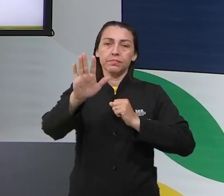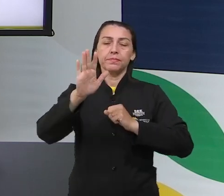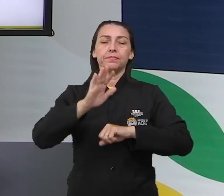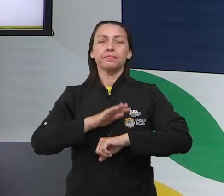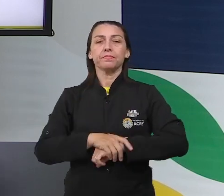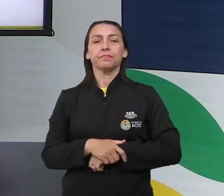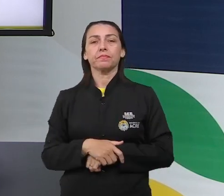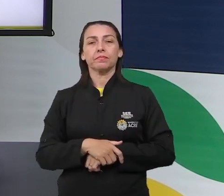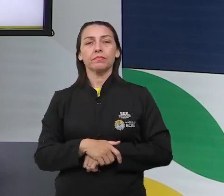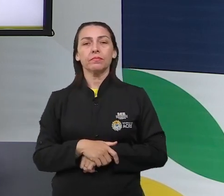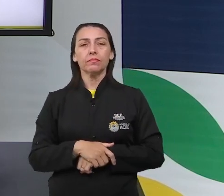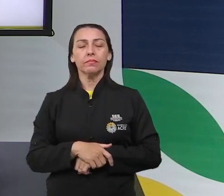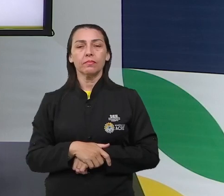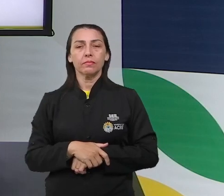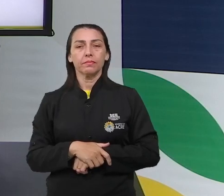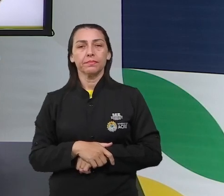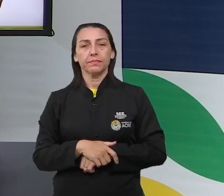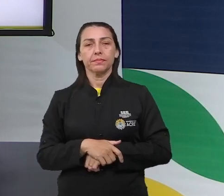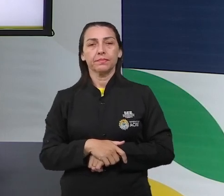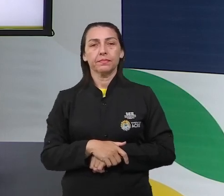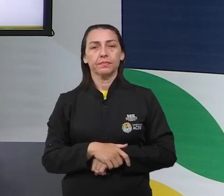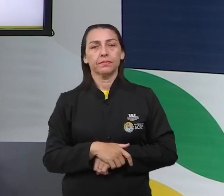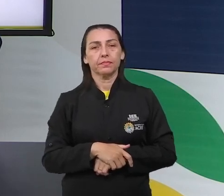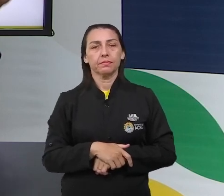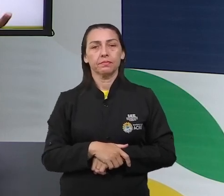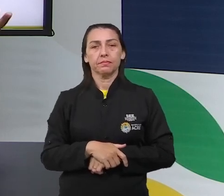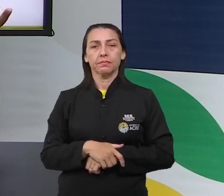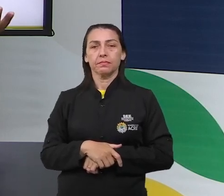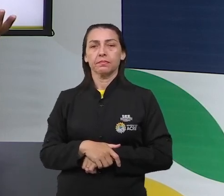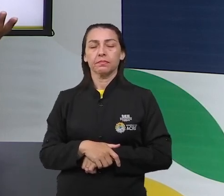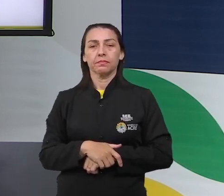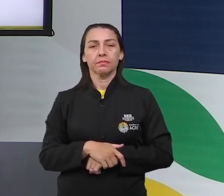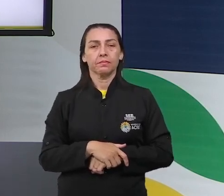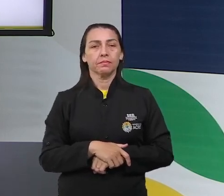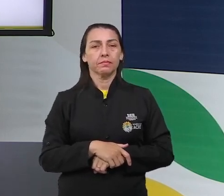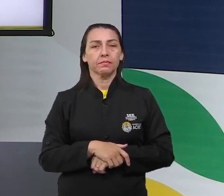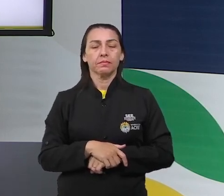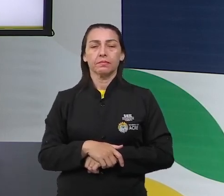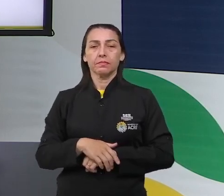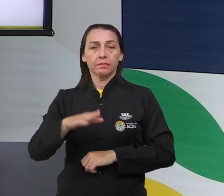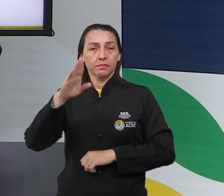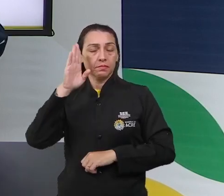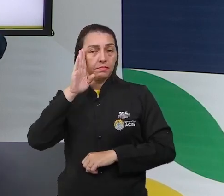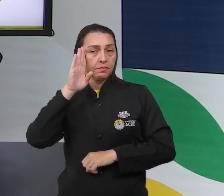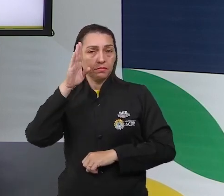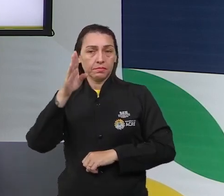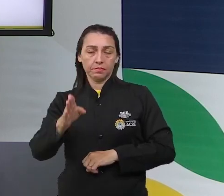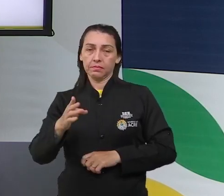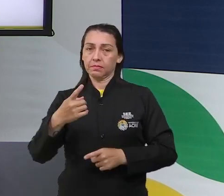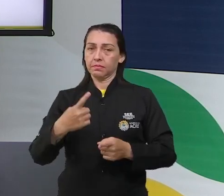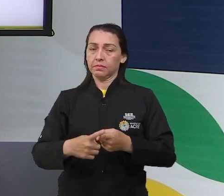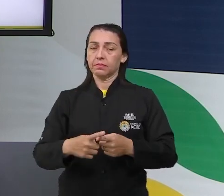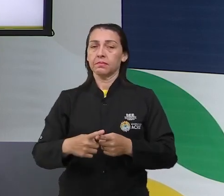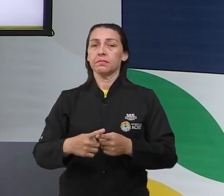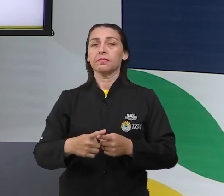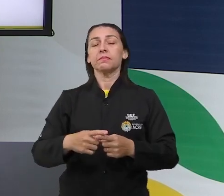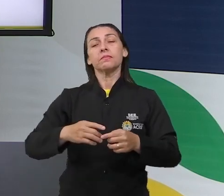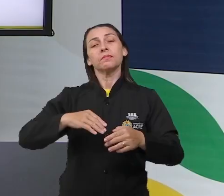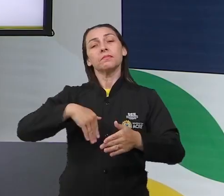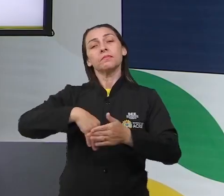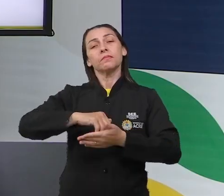é muito mais executado lá nos Estados Unidos, principalmente por ser o futebol